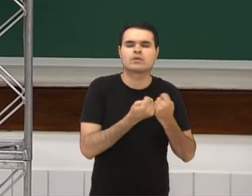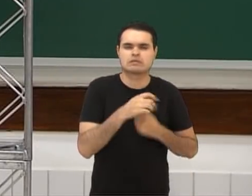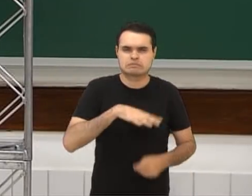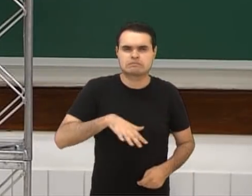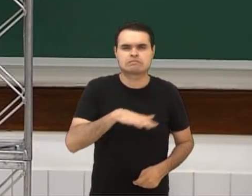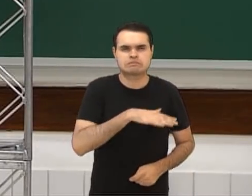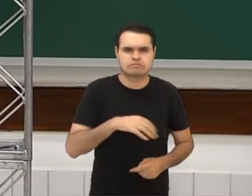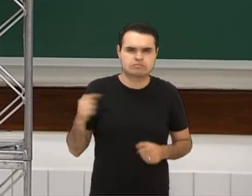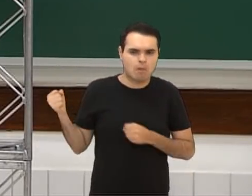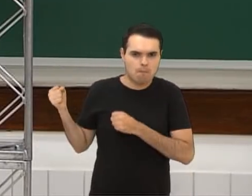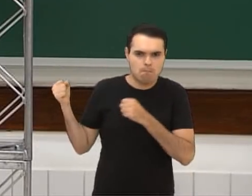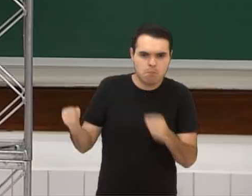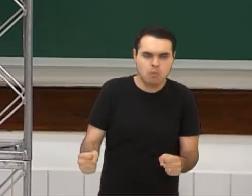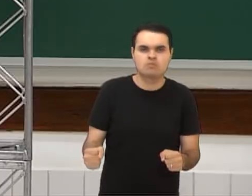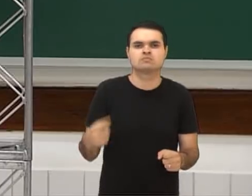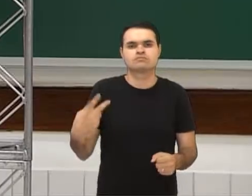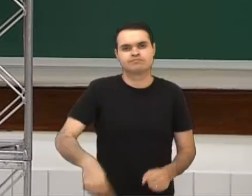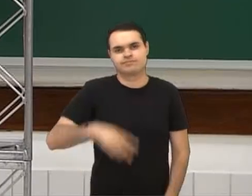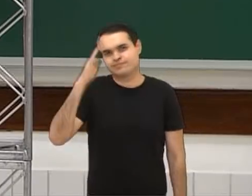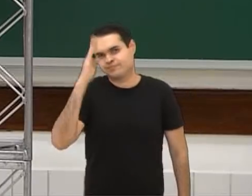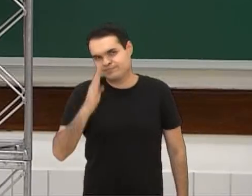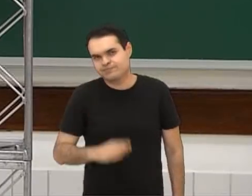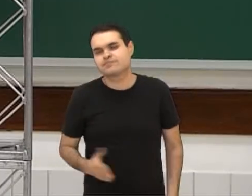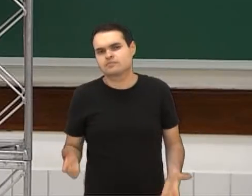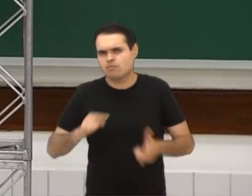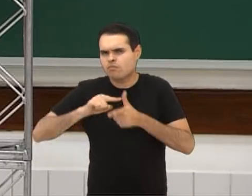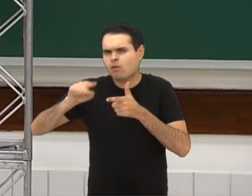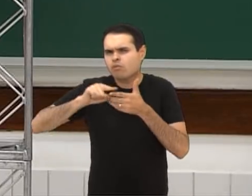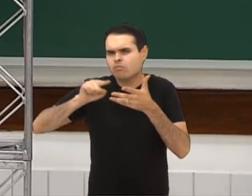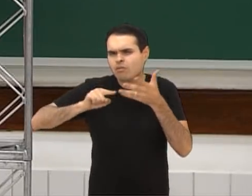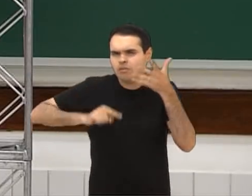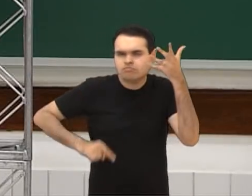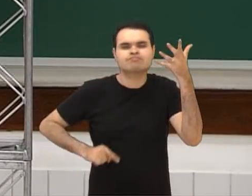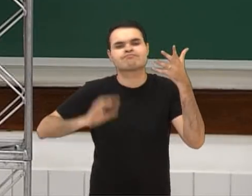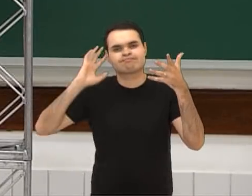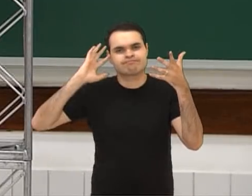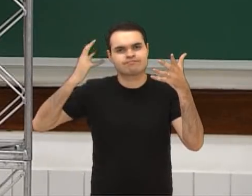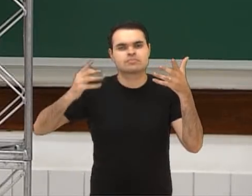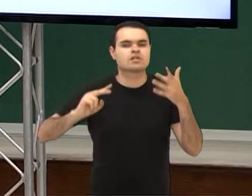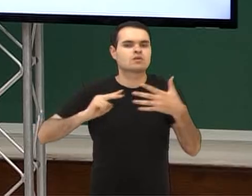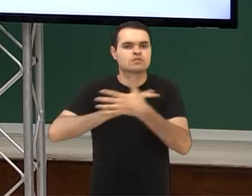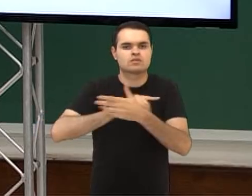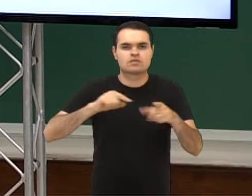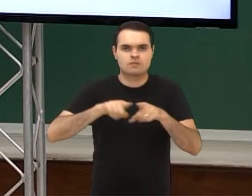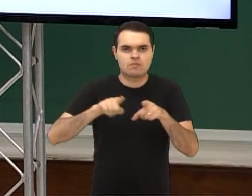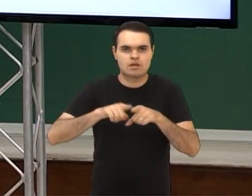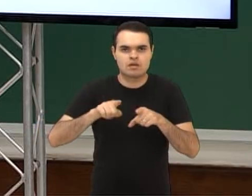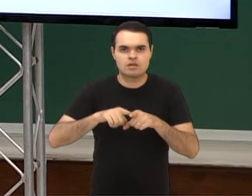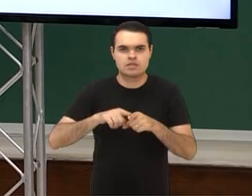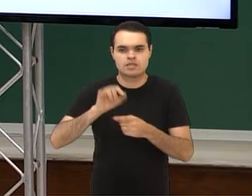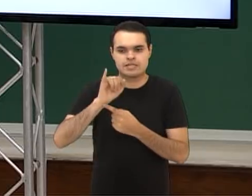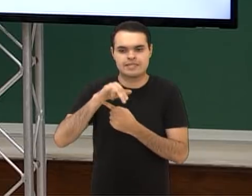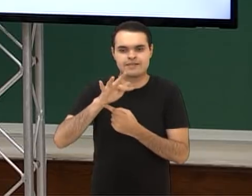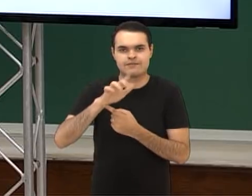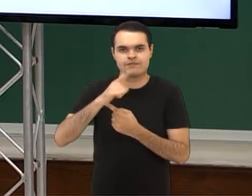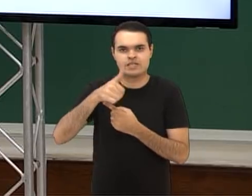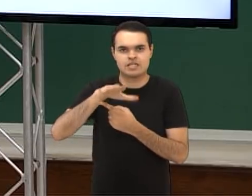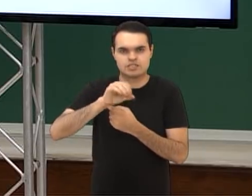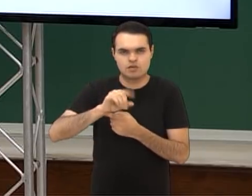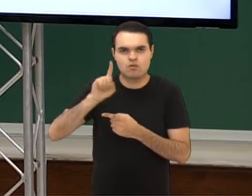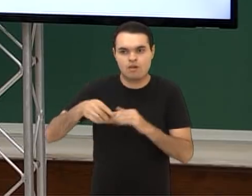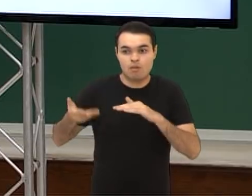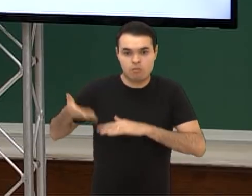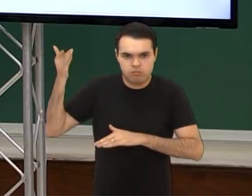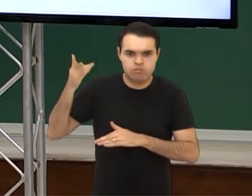realmente instalada no país. Então, muitos problemas para se resolver. Ocorreu ainda o aumento da inflação, que é o aumento dos preços